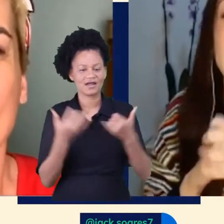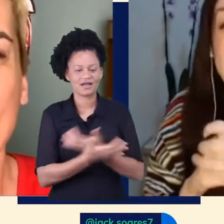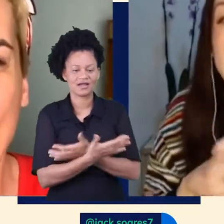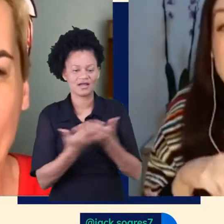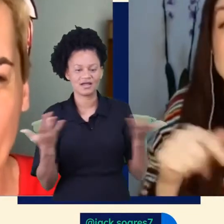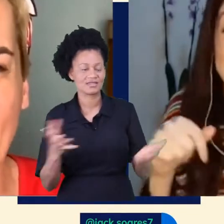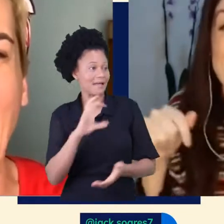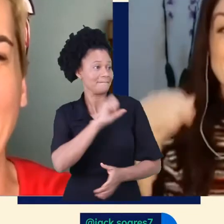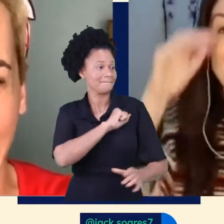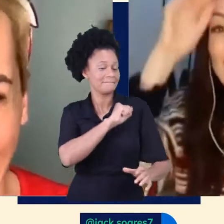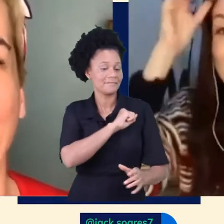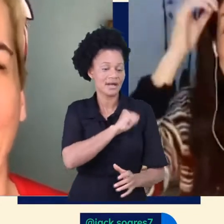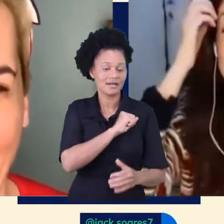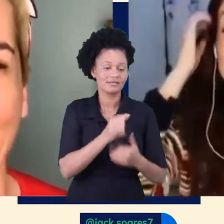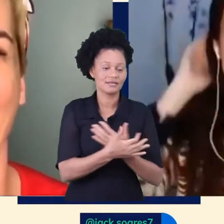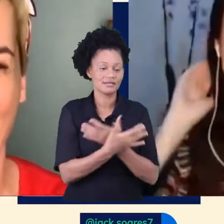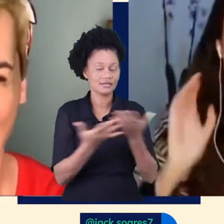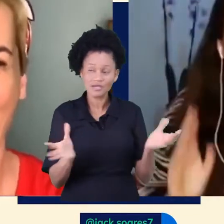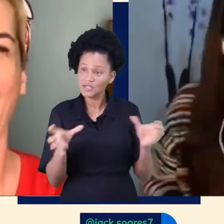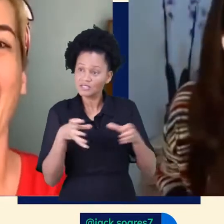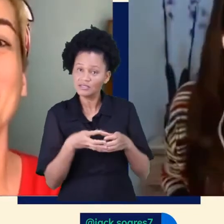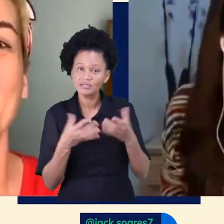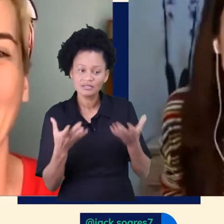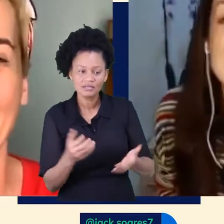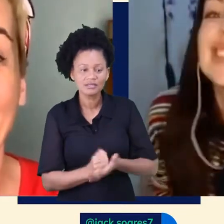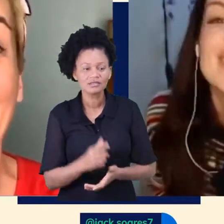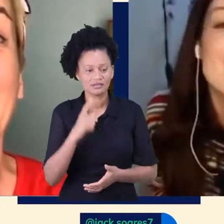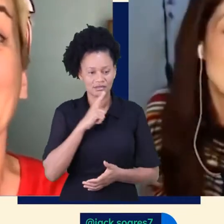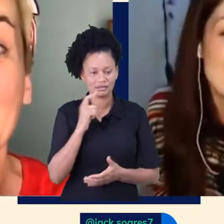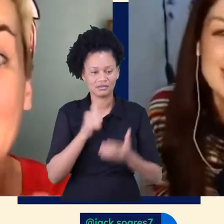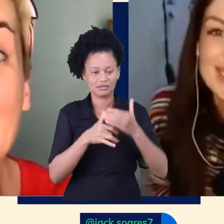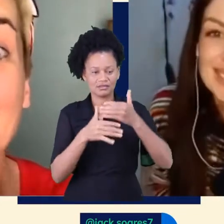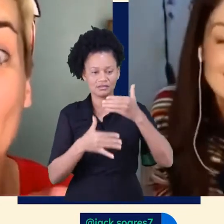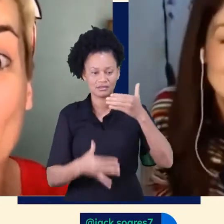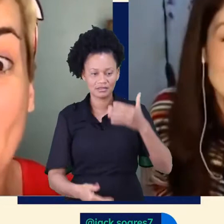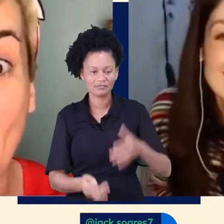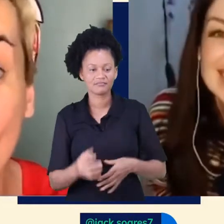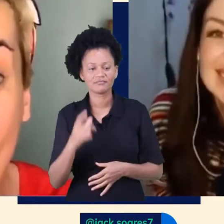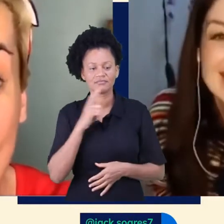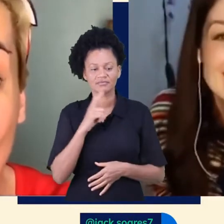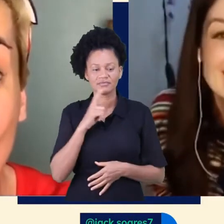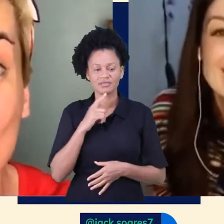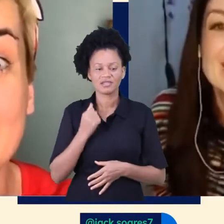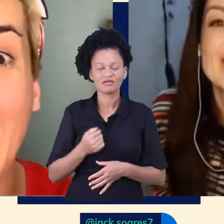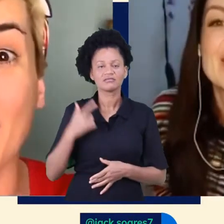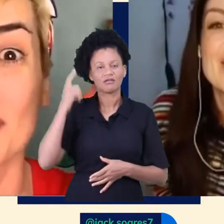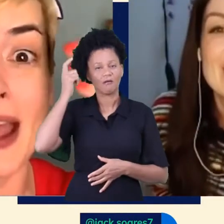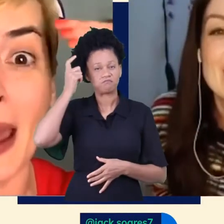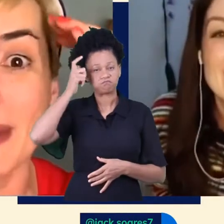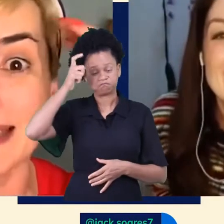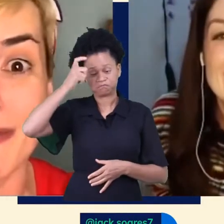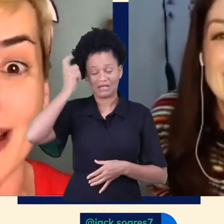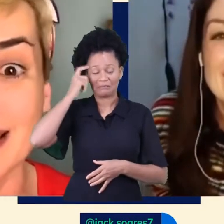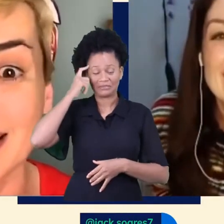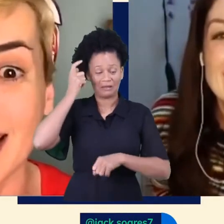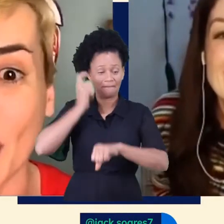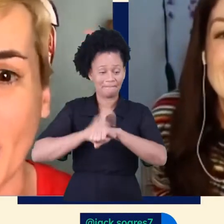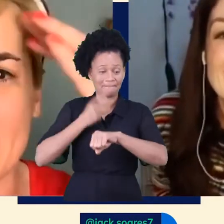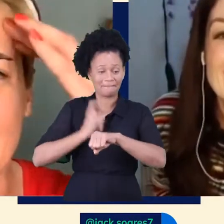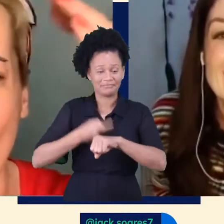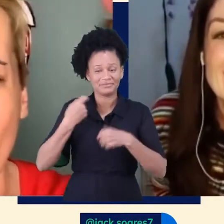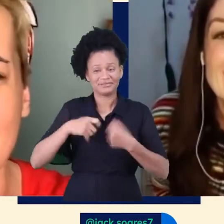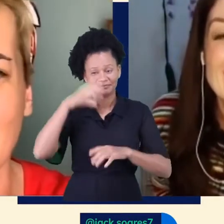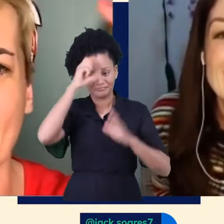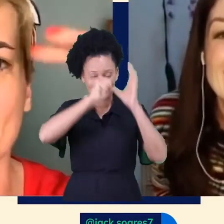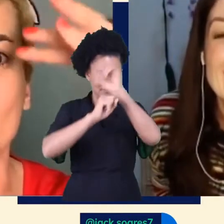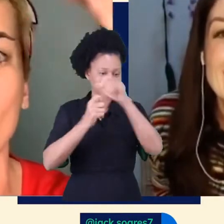orgulho! Eu também fui acompanhando, eu tava amando! E teve alguma pessoa que falou assim, eu tenho a cabeça vazia,